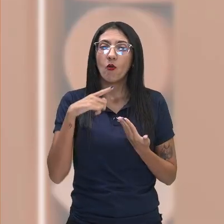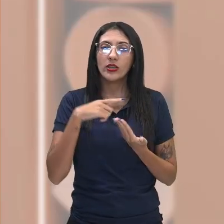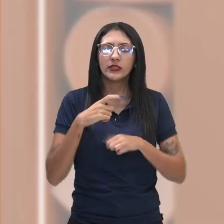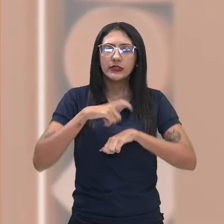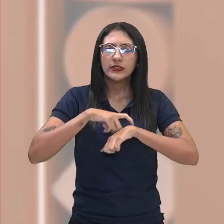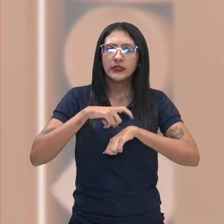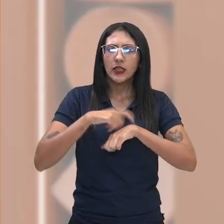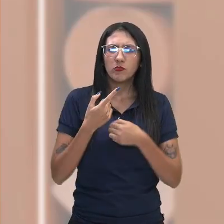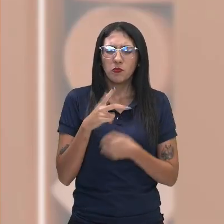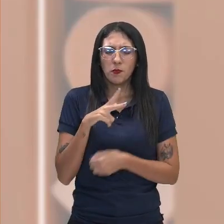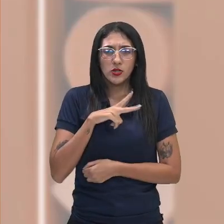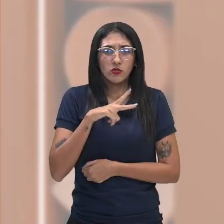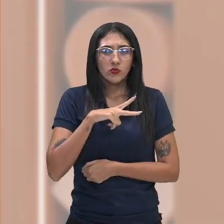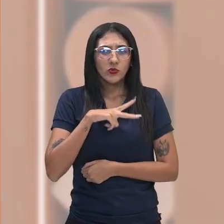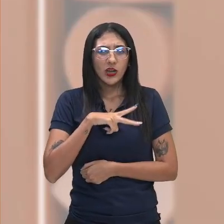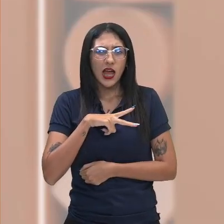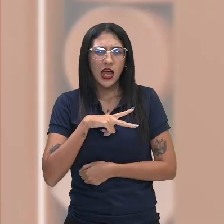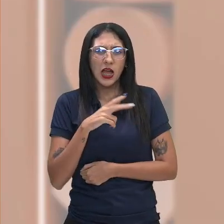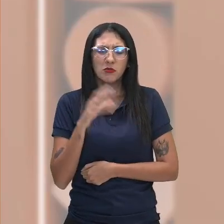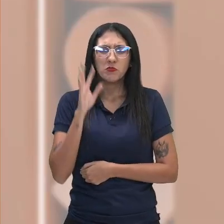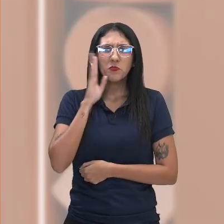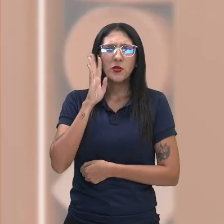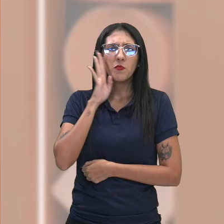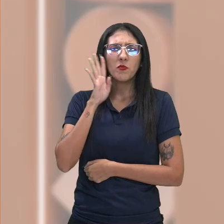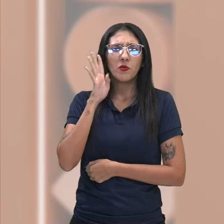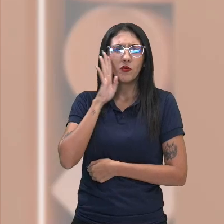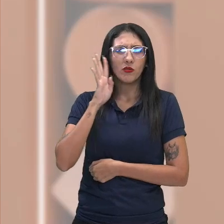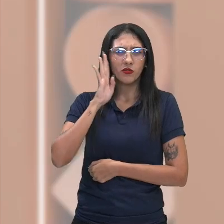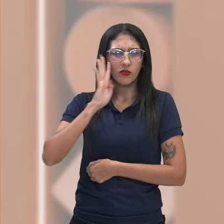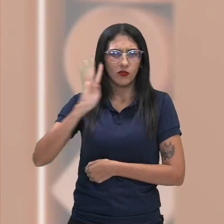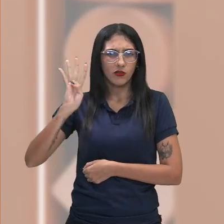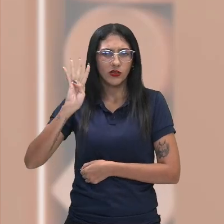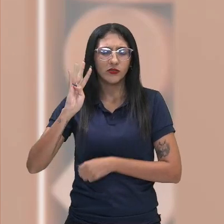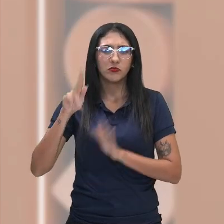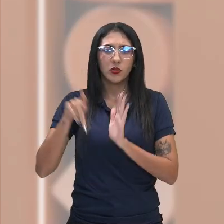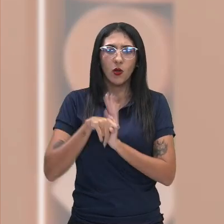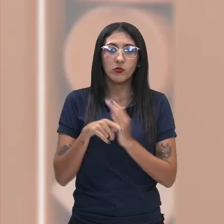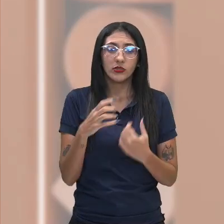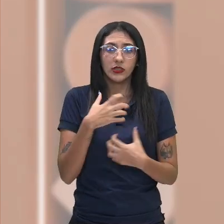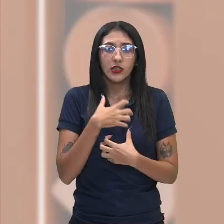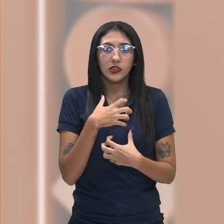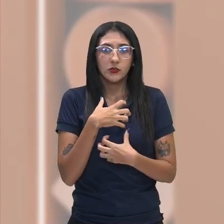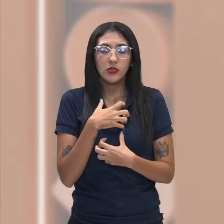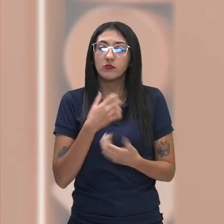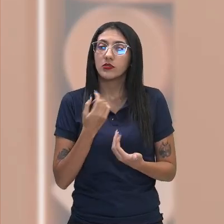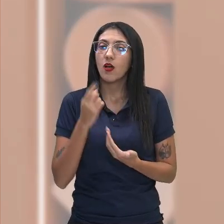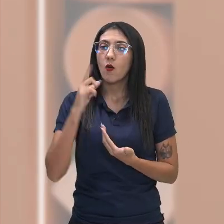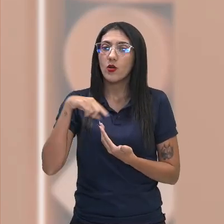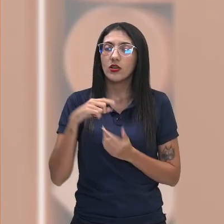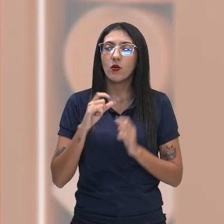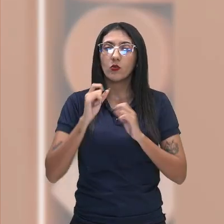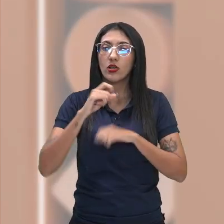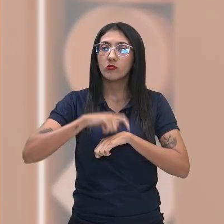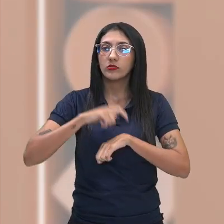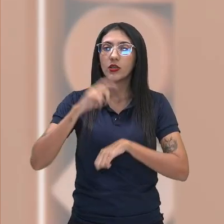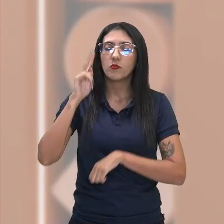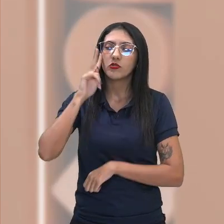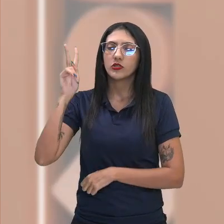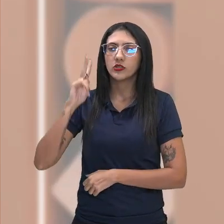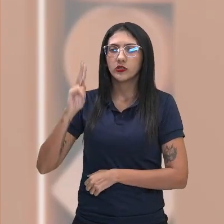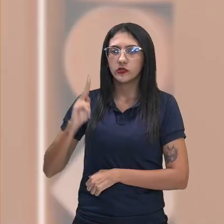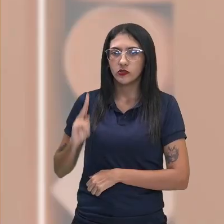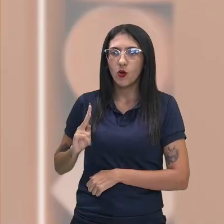mais individual e voltado para os sentimentos é o tempo justamente histórico, é o